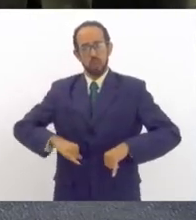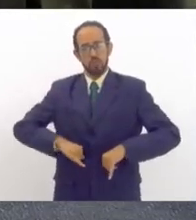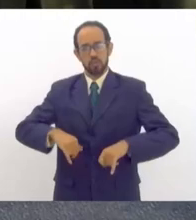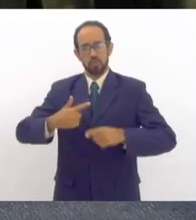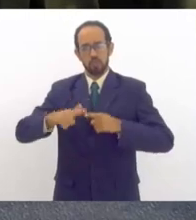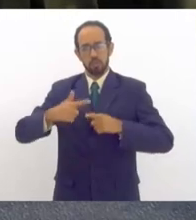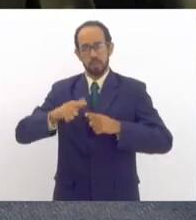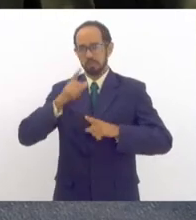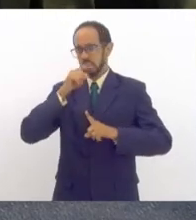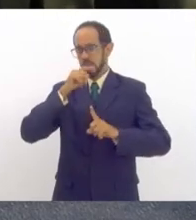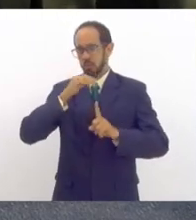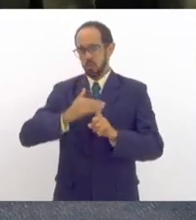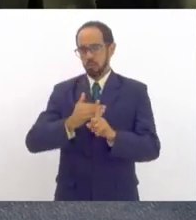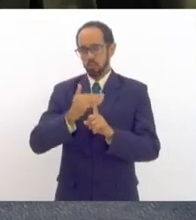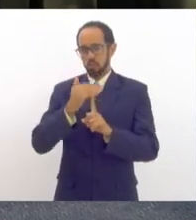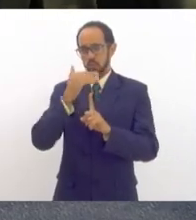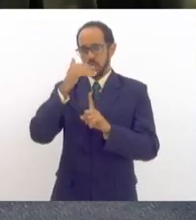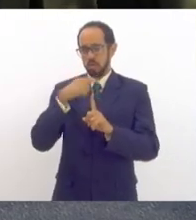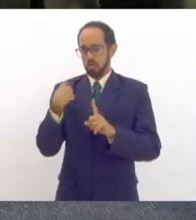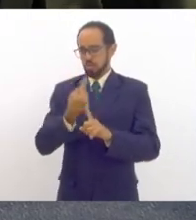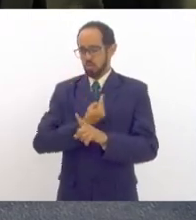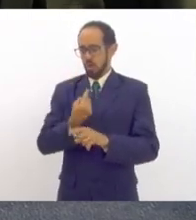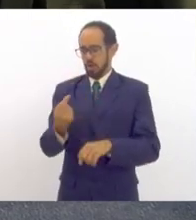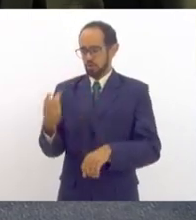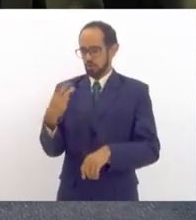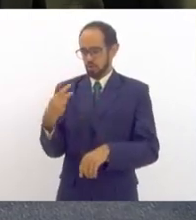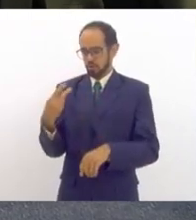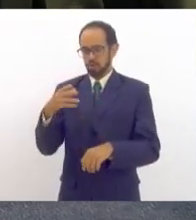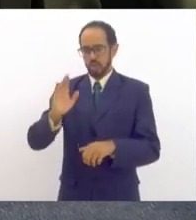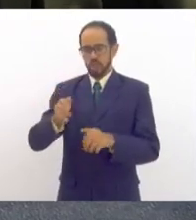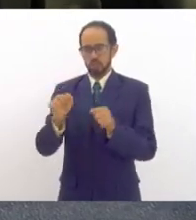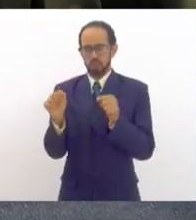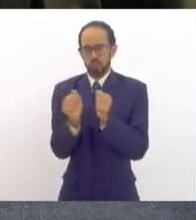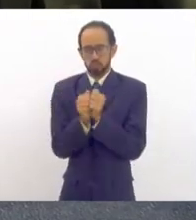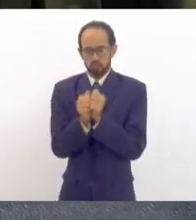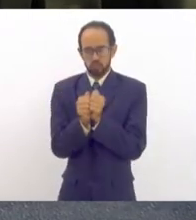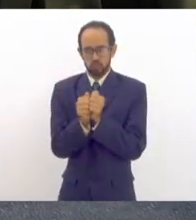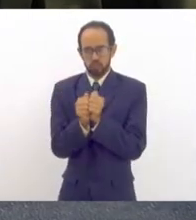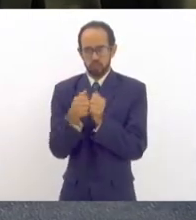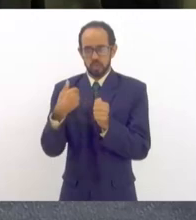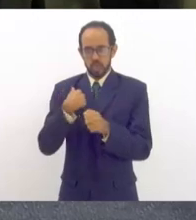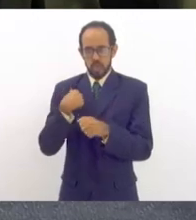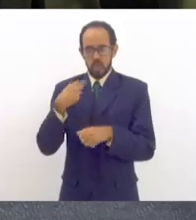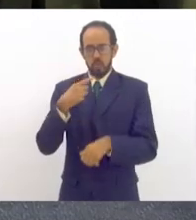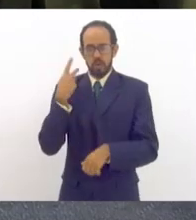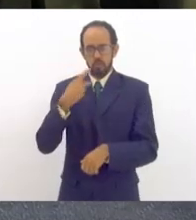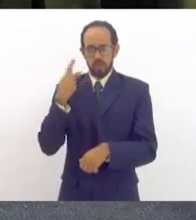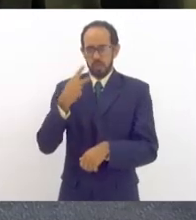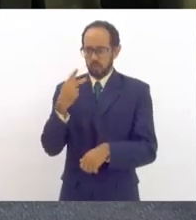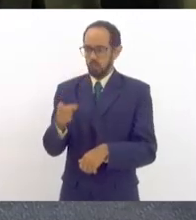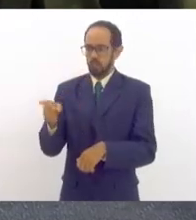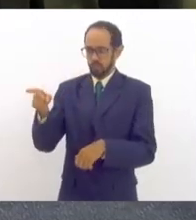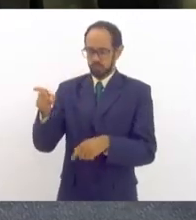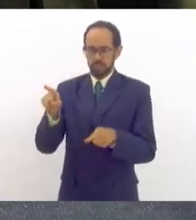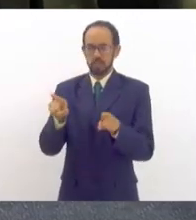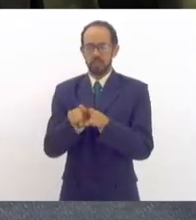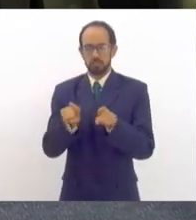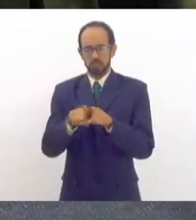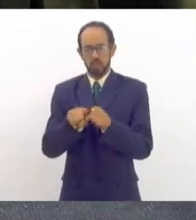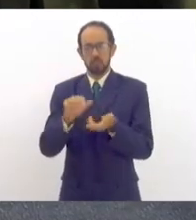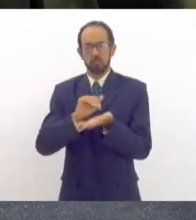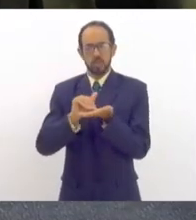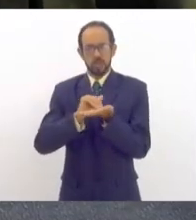nós já tivemos juntos aonde nós podemos entregar o meu mandato ainda quanto vereador em vossa excelência como